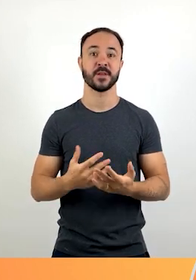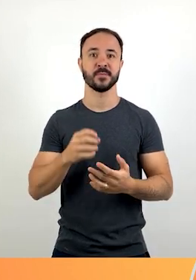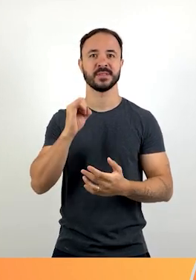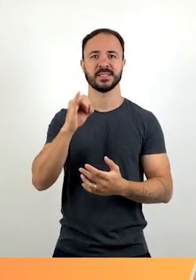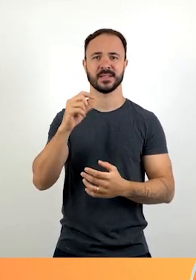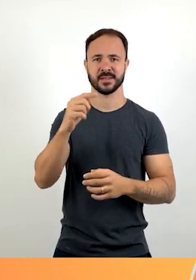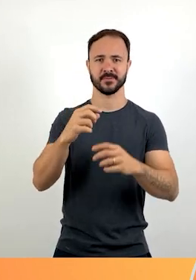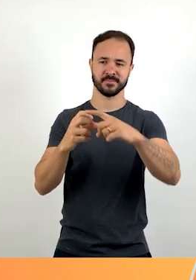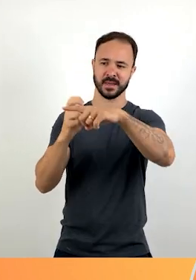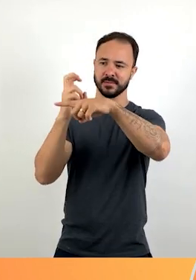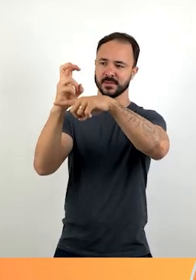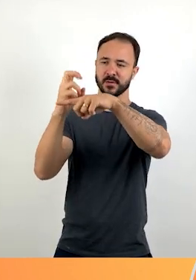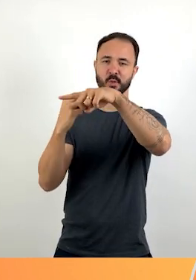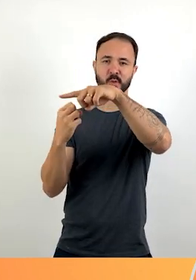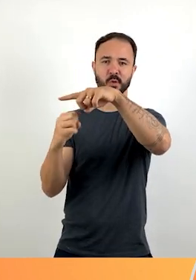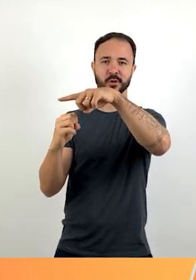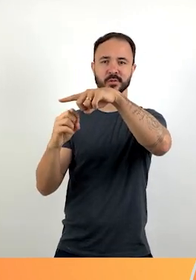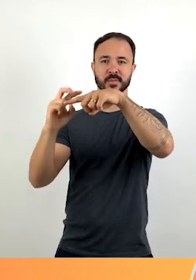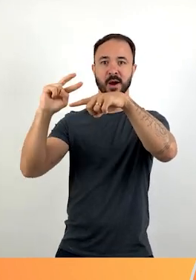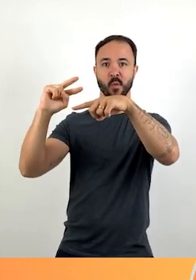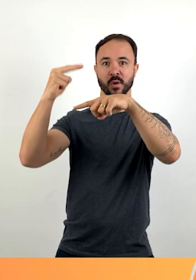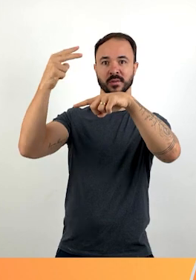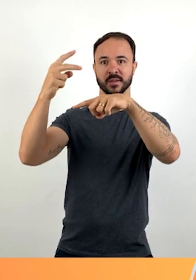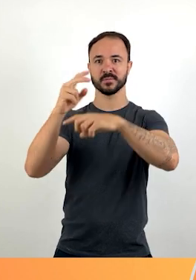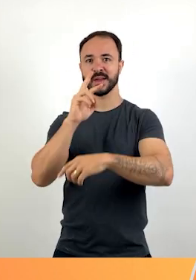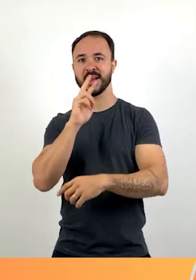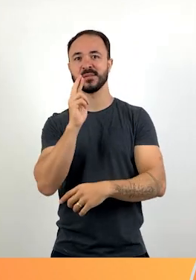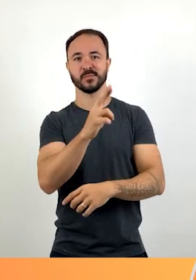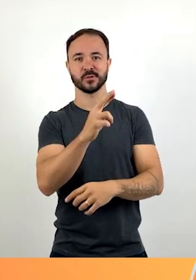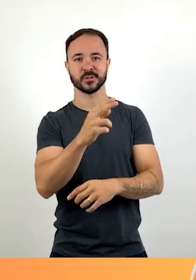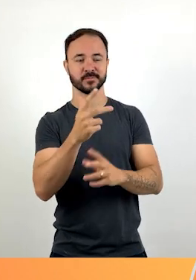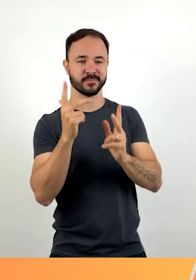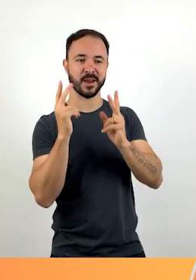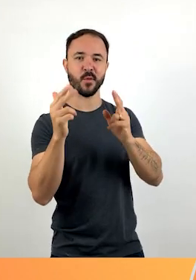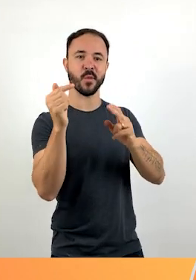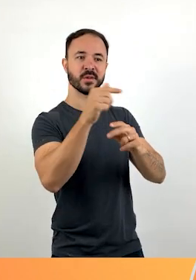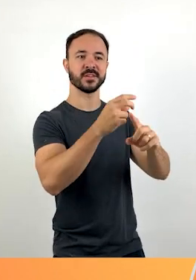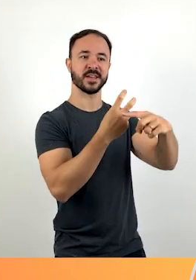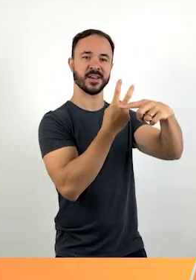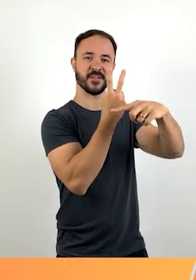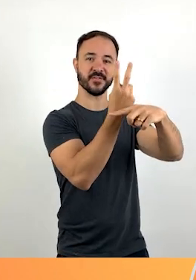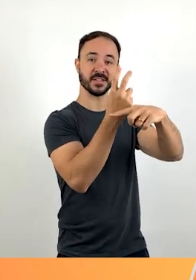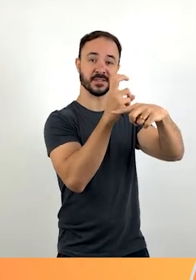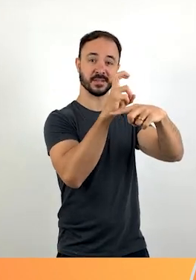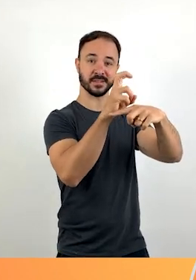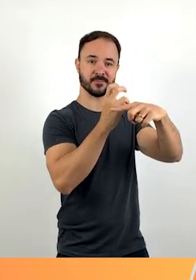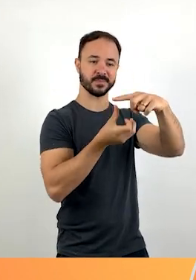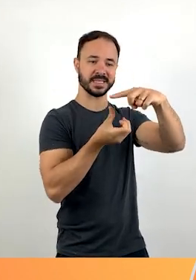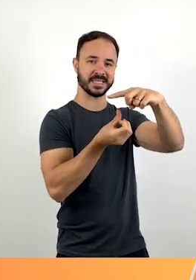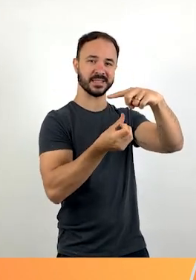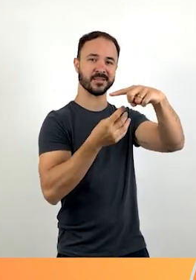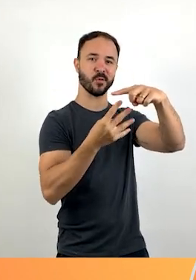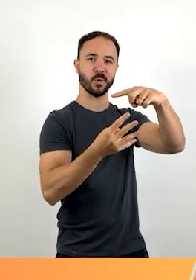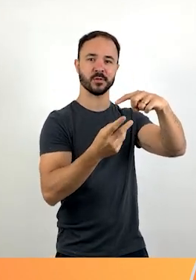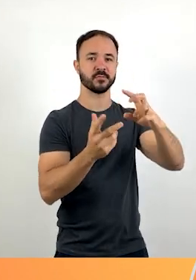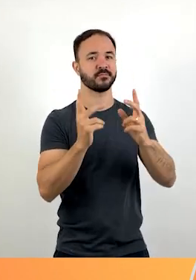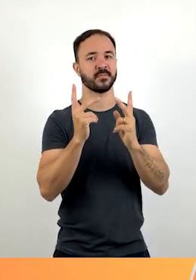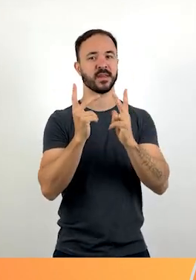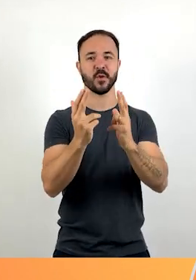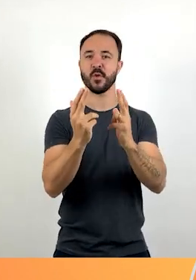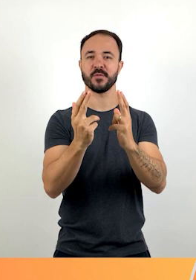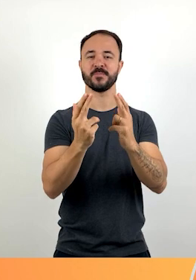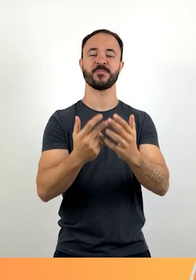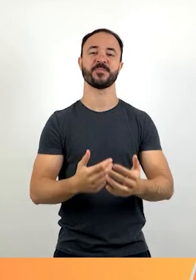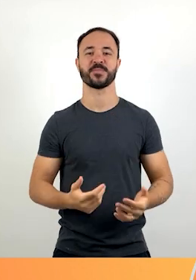quadrado, ele vai dar justamente o 25 sobre 64, né? Você já dá para ver que a raiz, ela nada